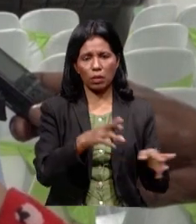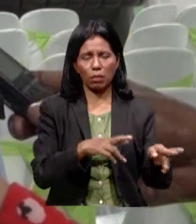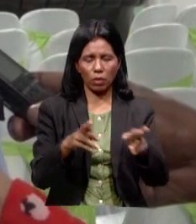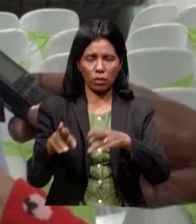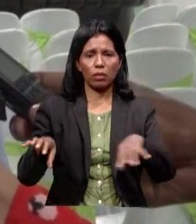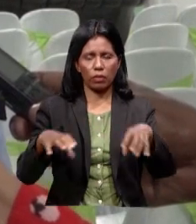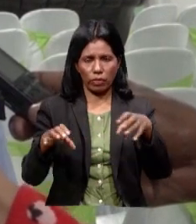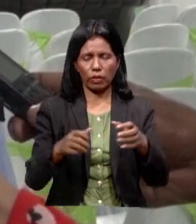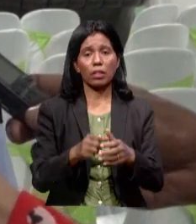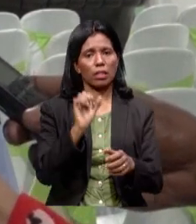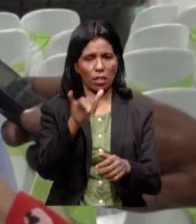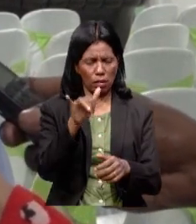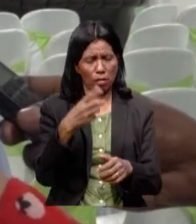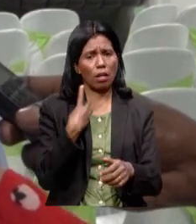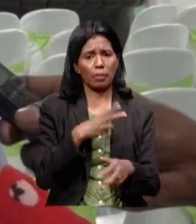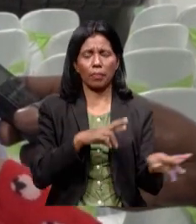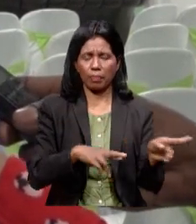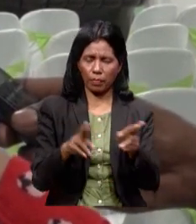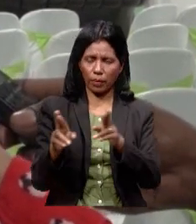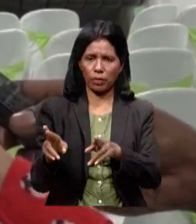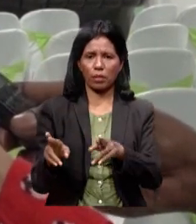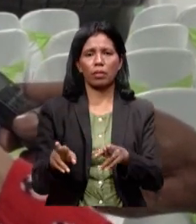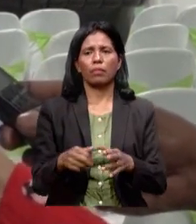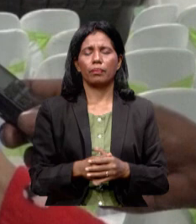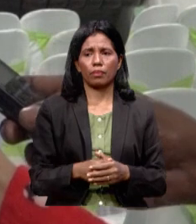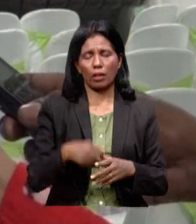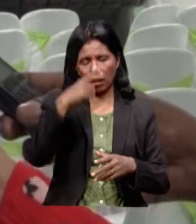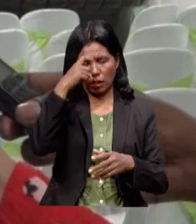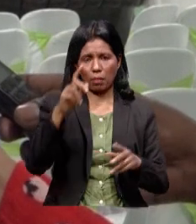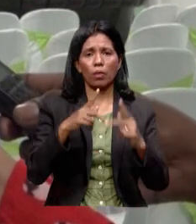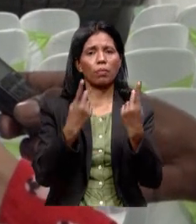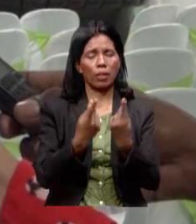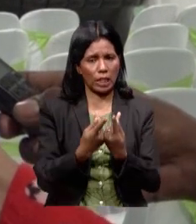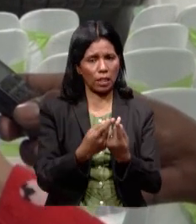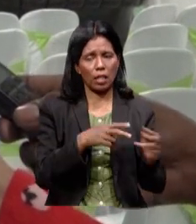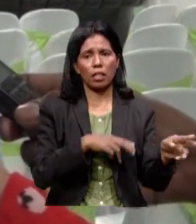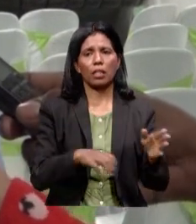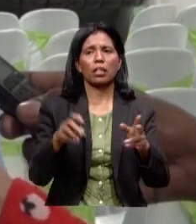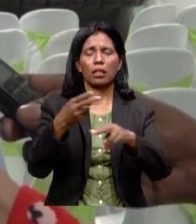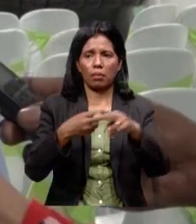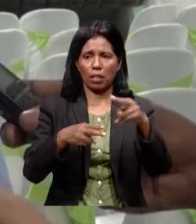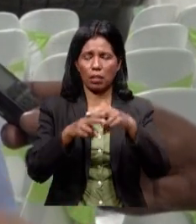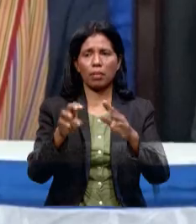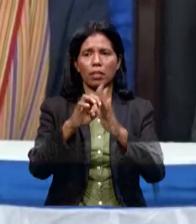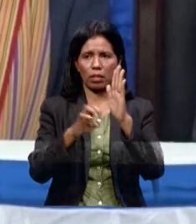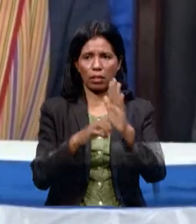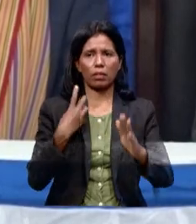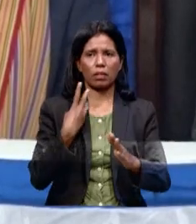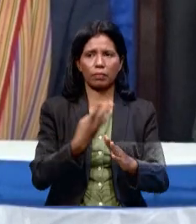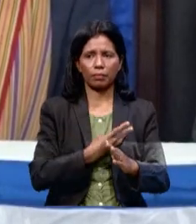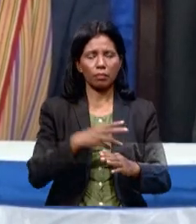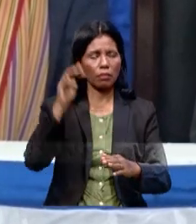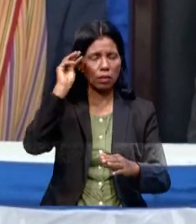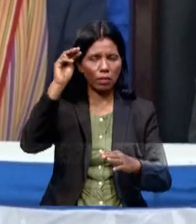timor-leste. Sim a meu to a usi empresario pronto tamba empresario manudar lima aim ba staro tenia. Ministro coordenador